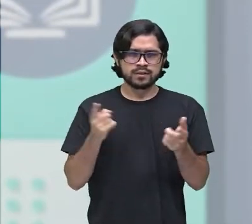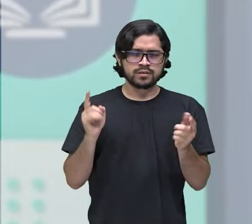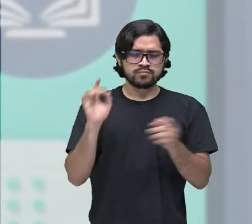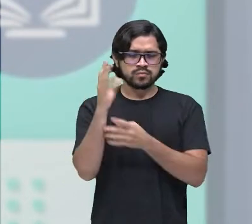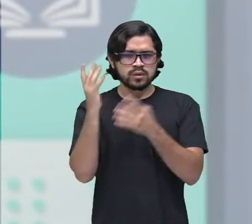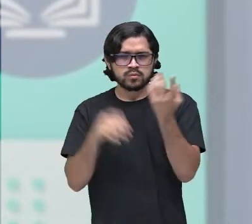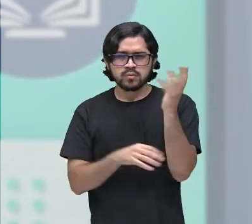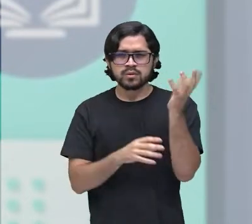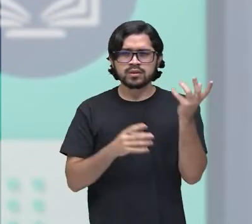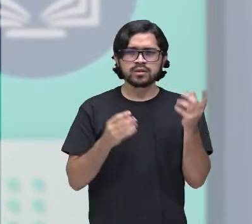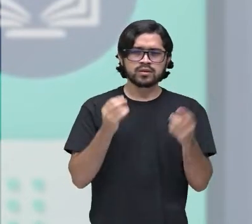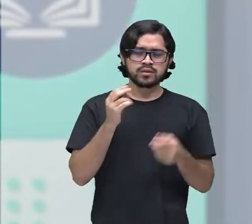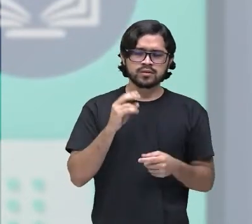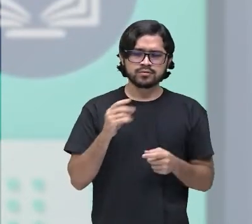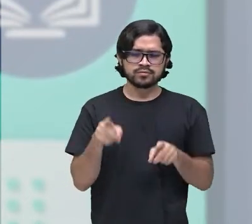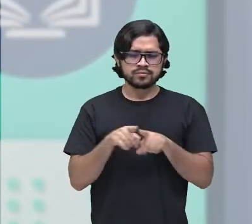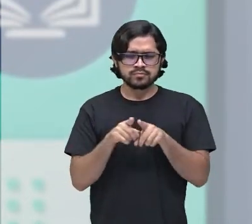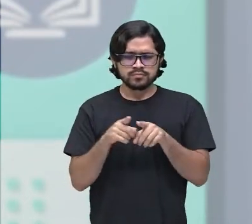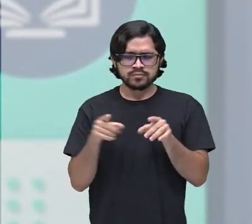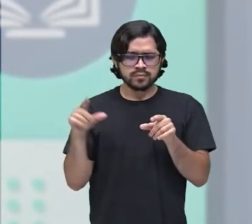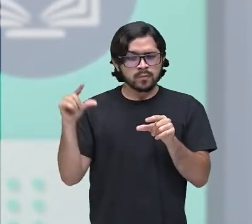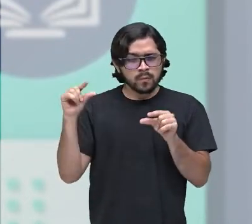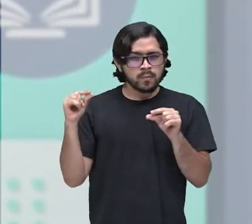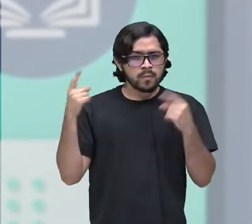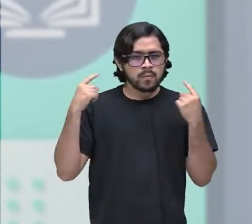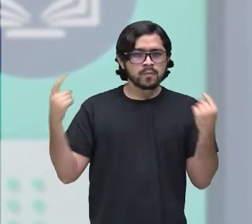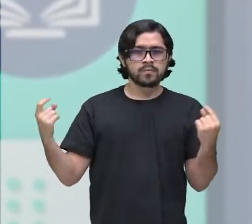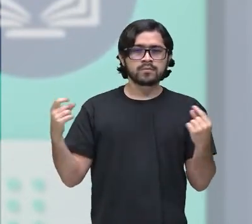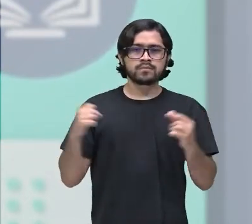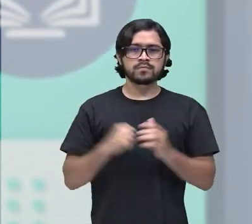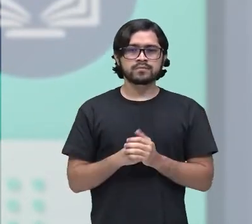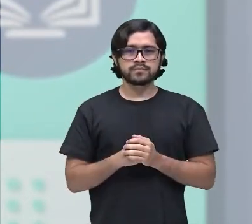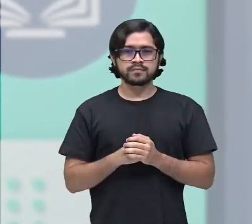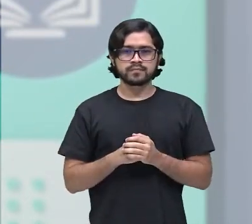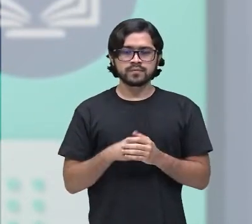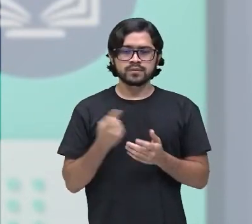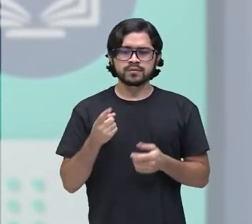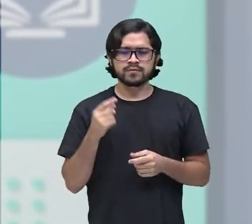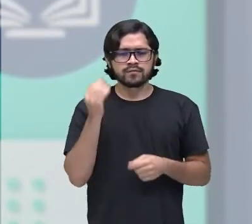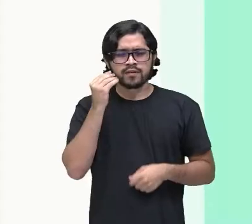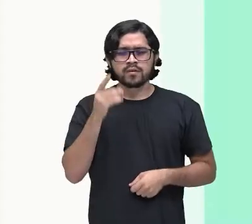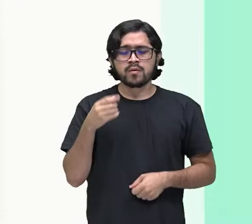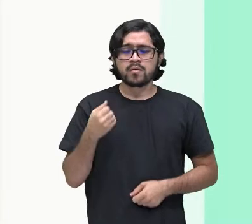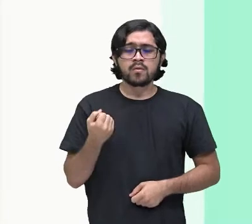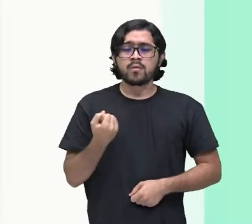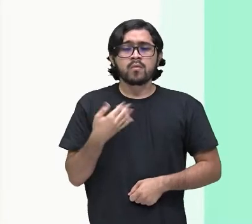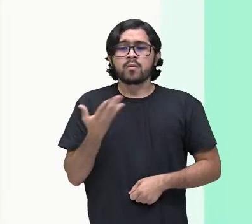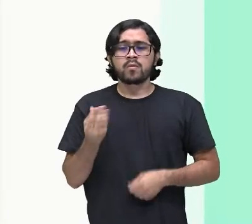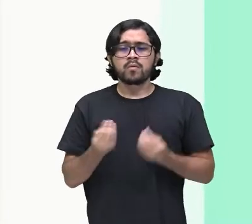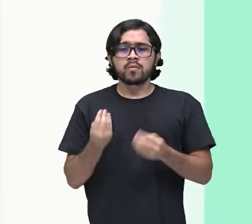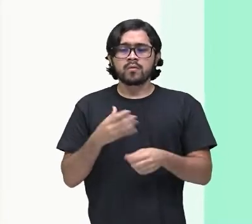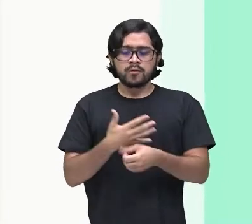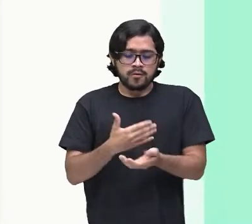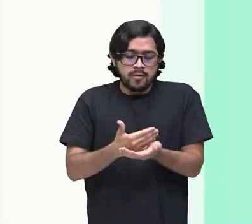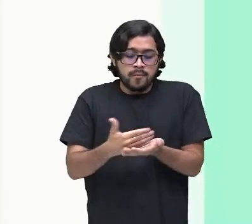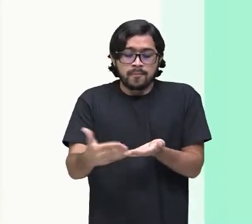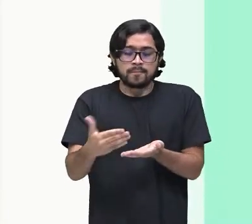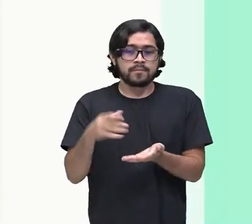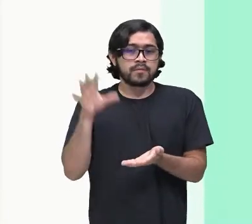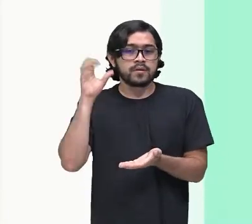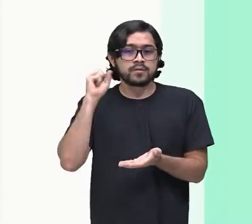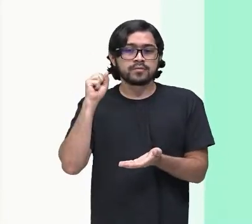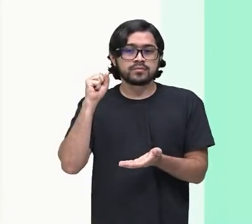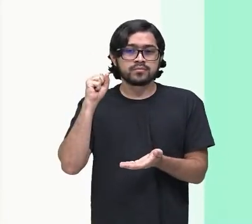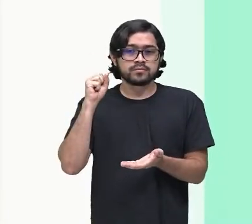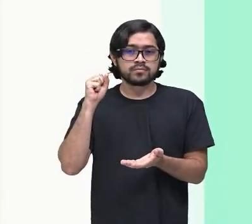até mesmo de ruídos. Você sabe dizer quando que a gente começa a ouvir? A gente começa a ouvir ainda dentro da